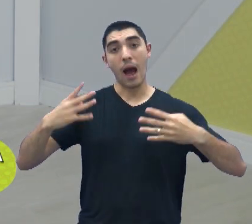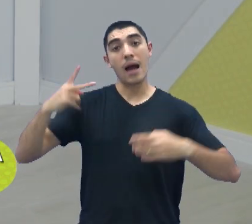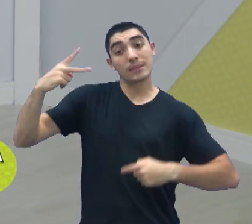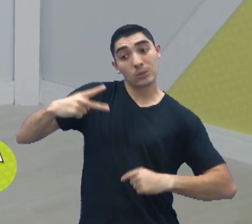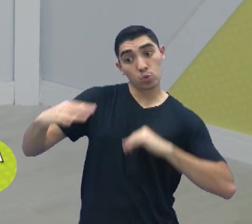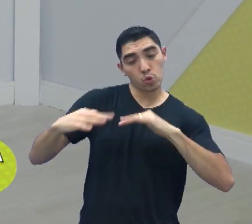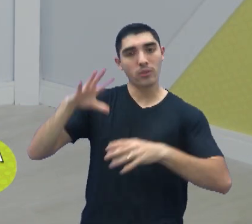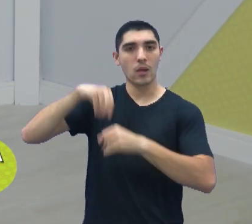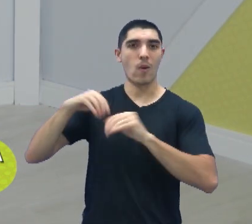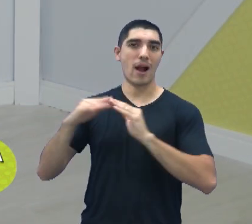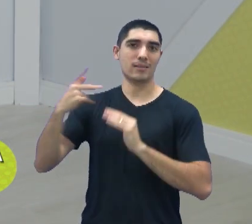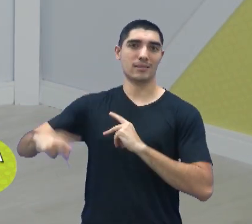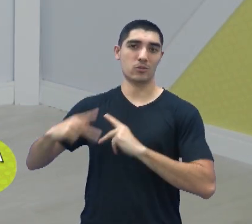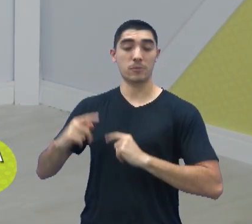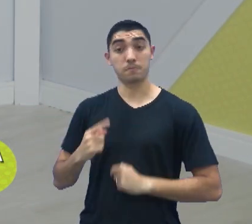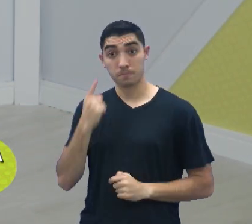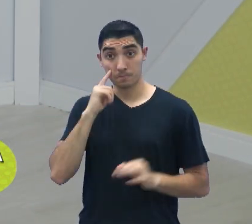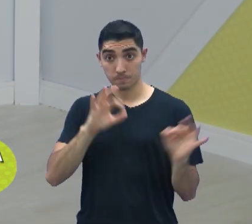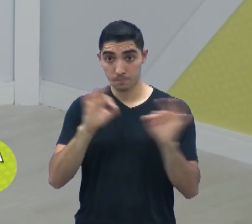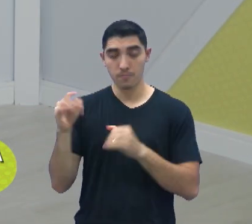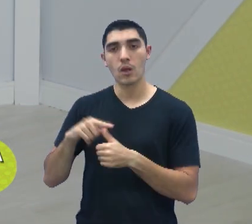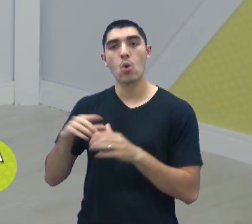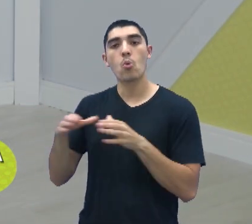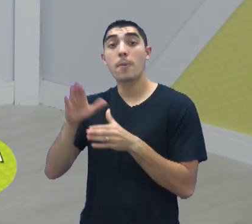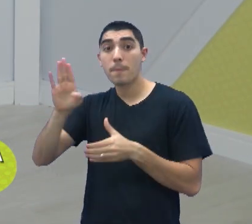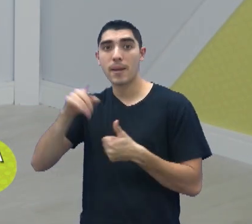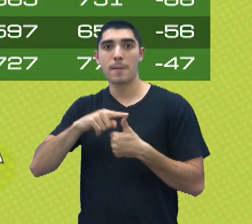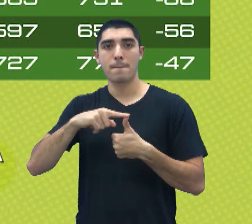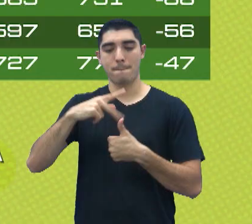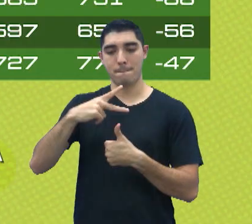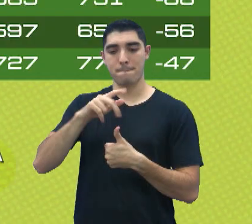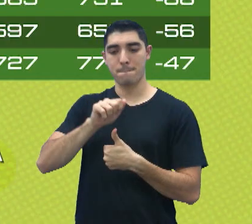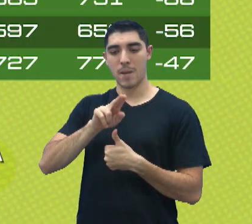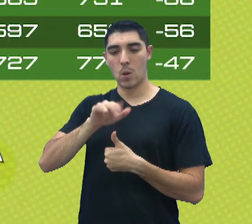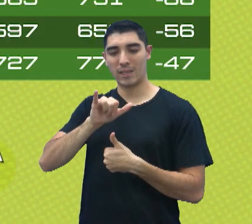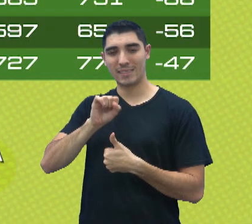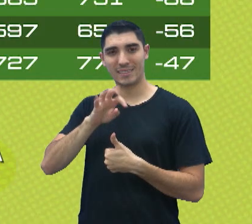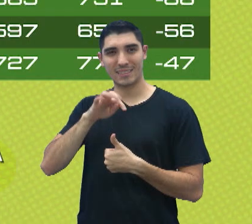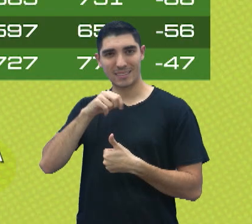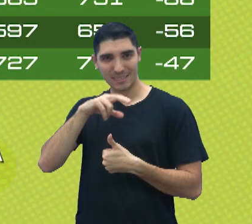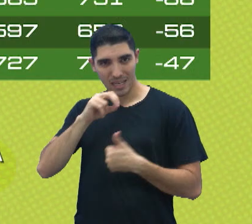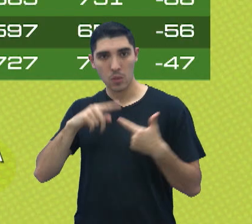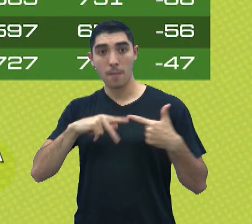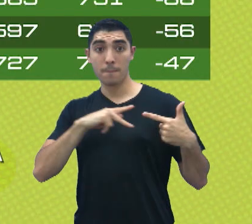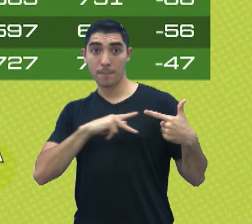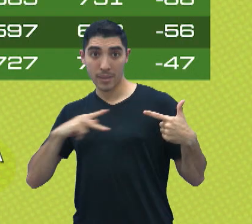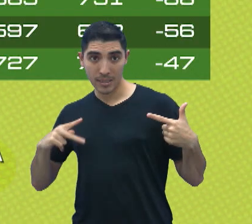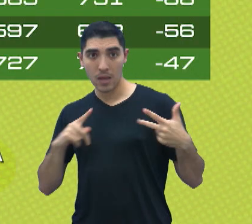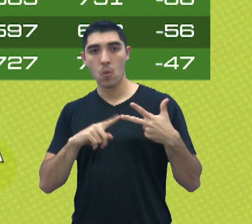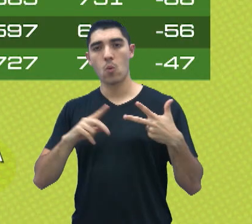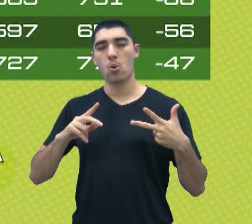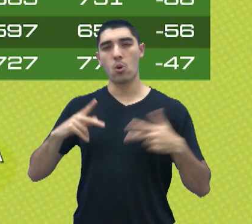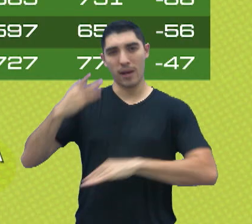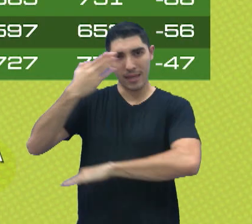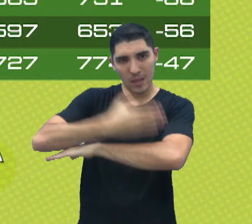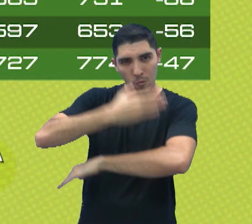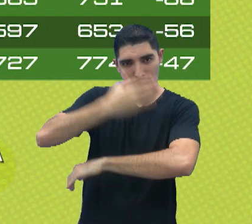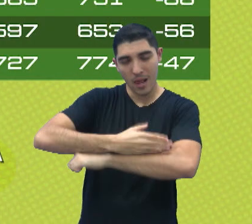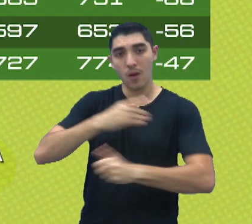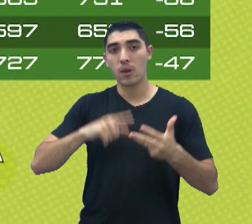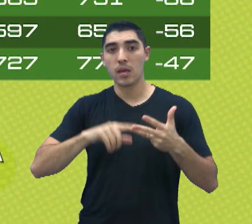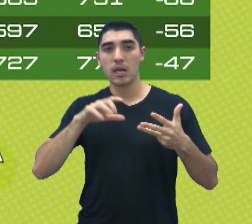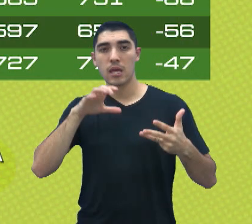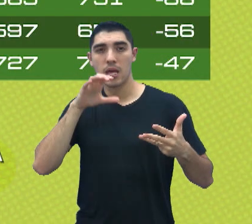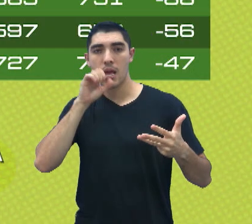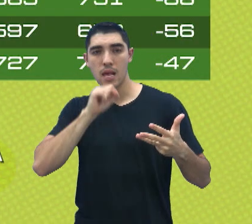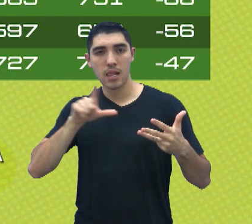como é que tá. Paulistano, Pinheiros, Rio Claro e Limeira. Aliás, está tudo em aberto ali, mas está muito mais para Paulistano, Pinheiros e Rio Claro